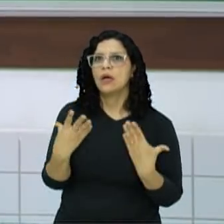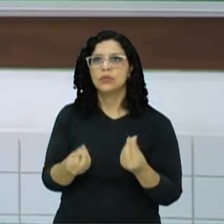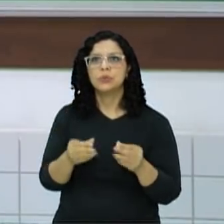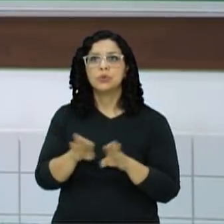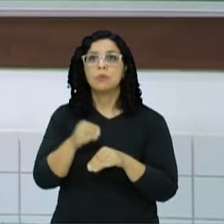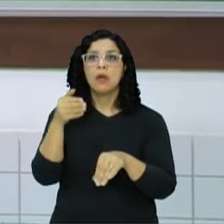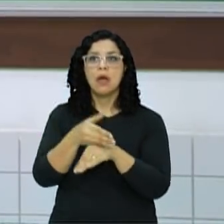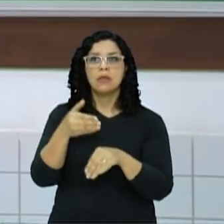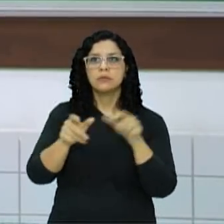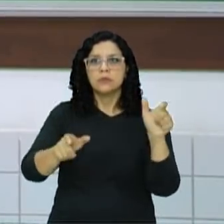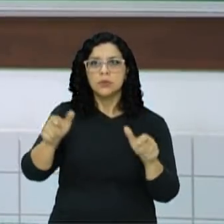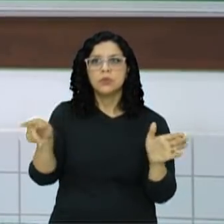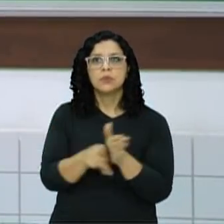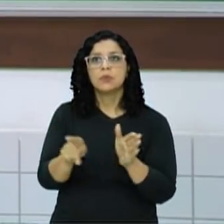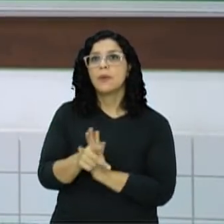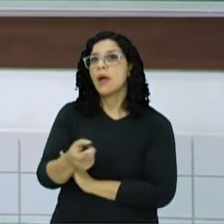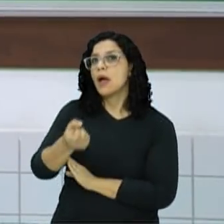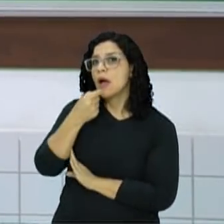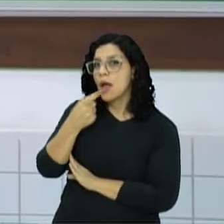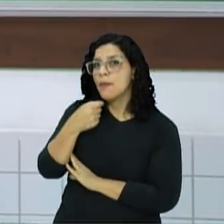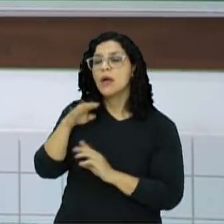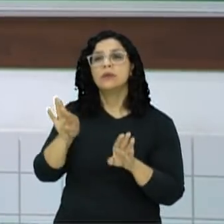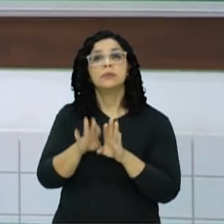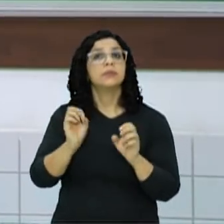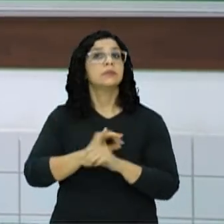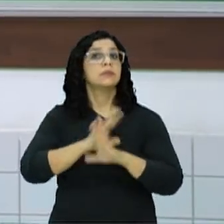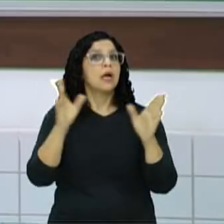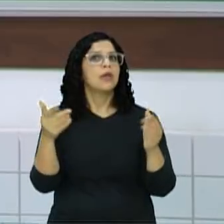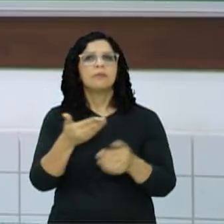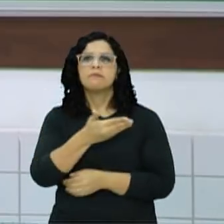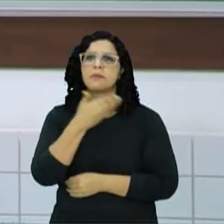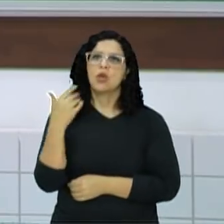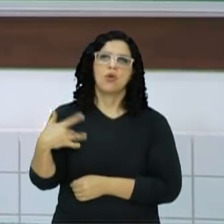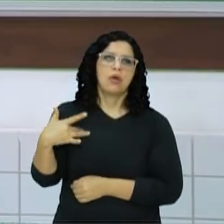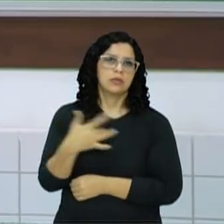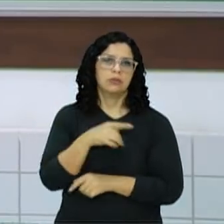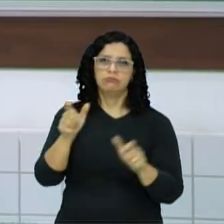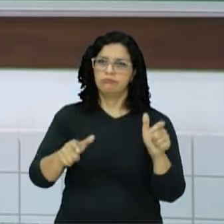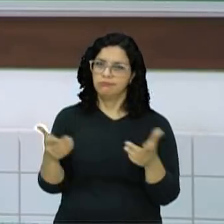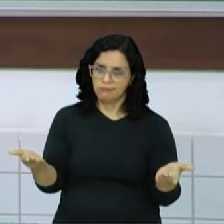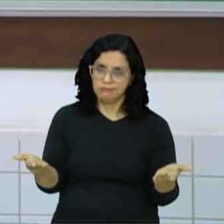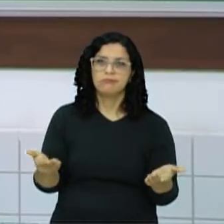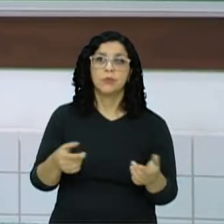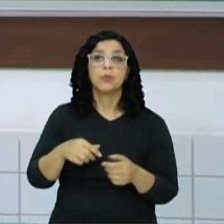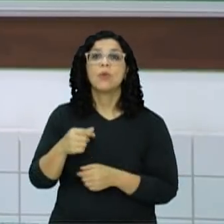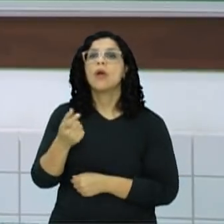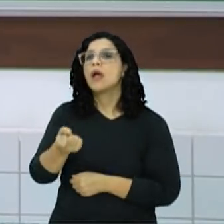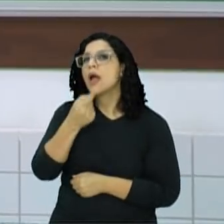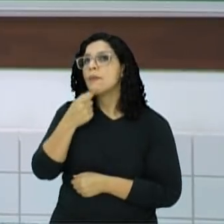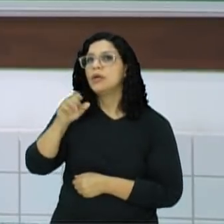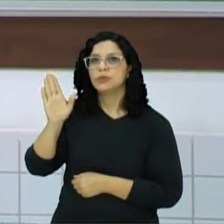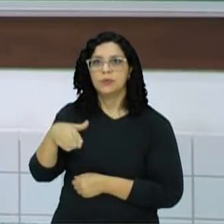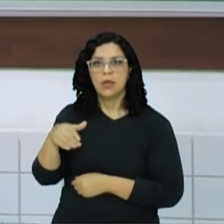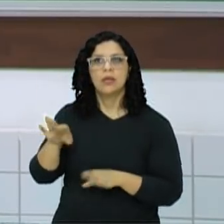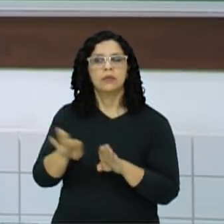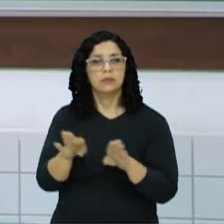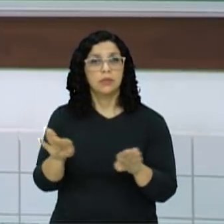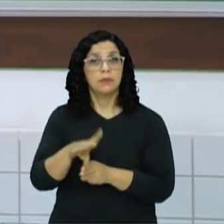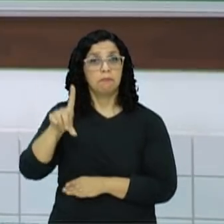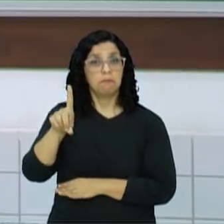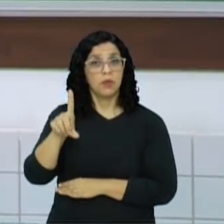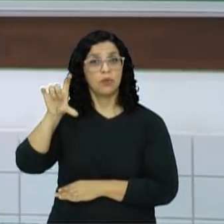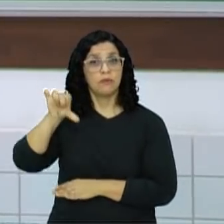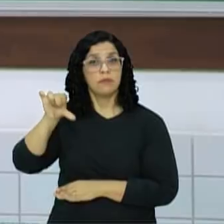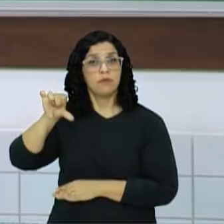o acesso da população a medicamentos e, claro, melhorou a saúde da população, remédio mais barato.